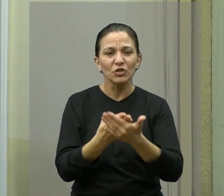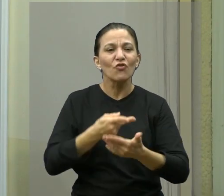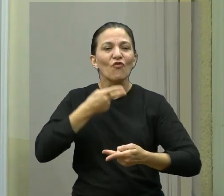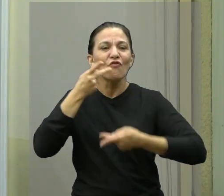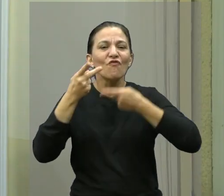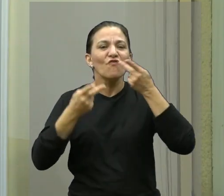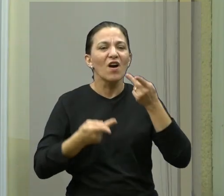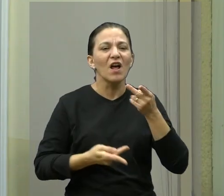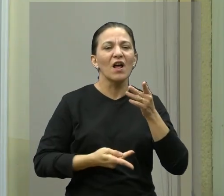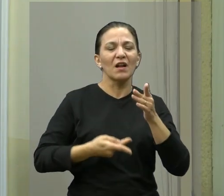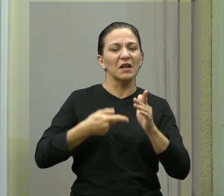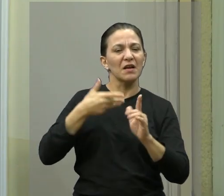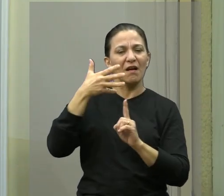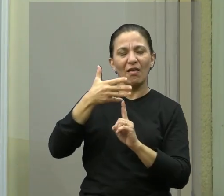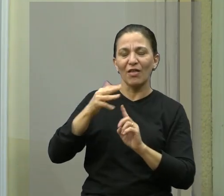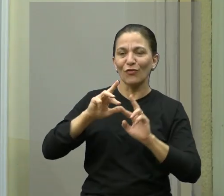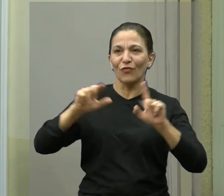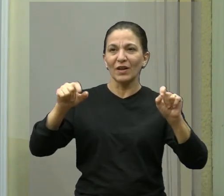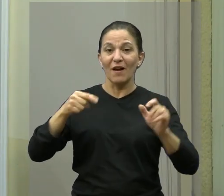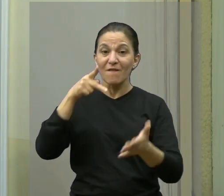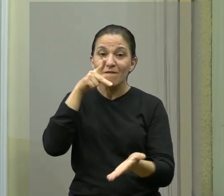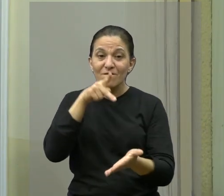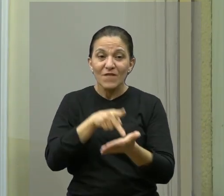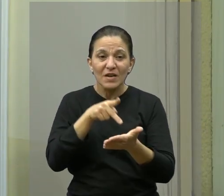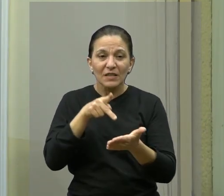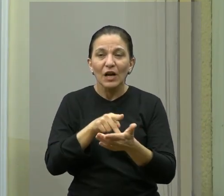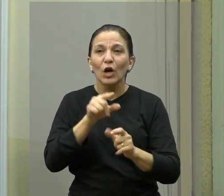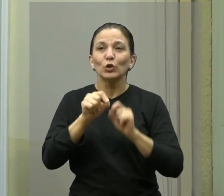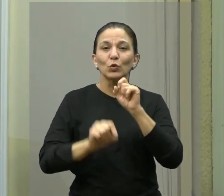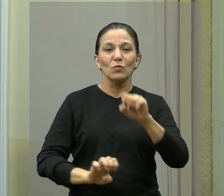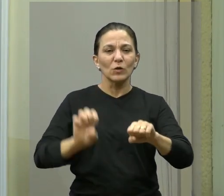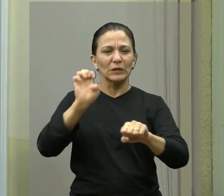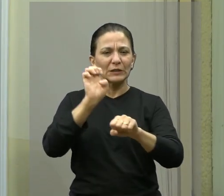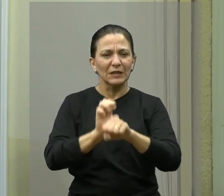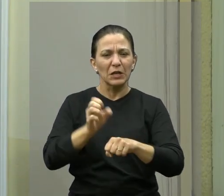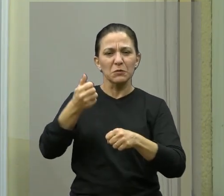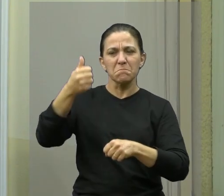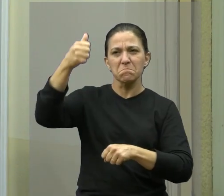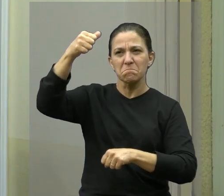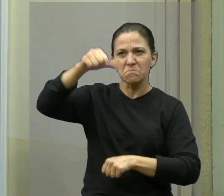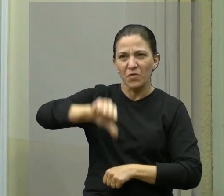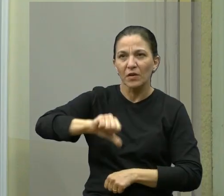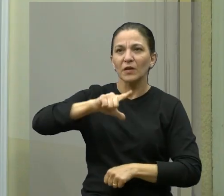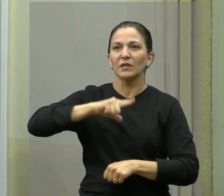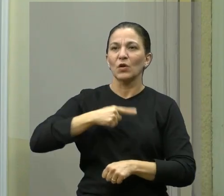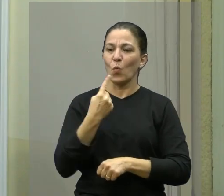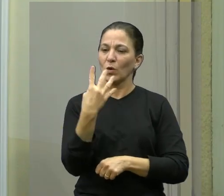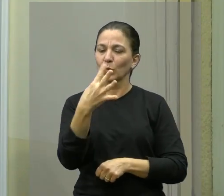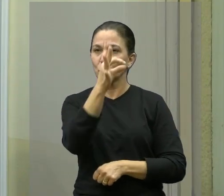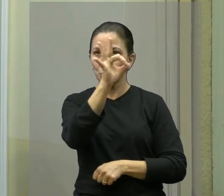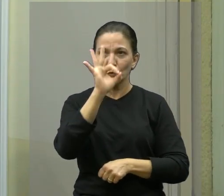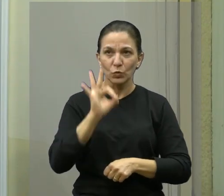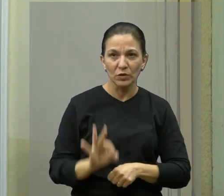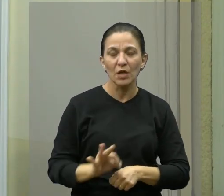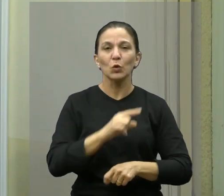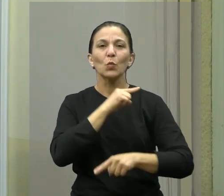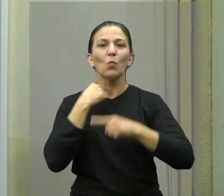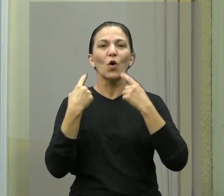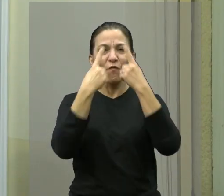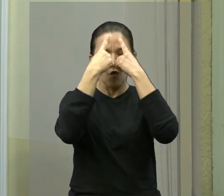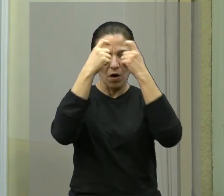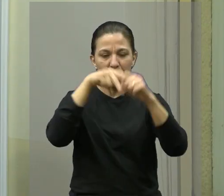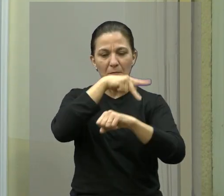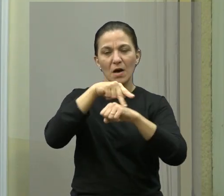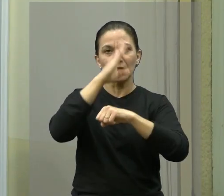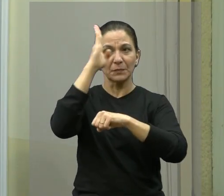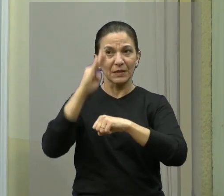falas pronunciadas. A verdade é que a letalidade do Estado representa 14% do total de mortes violentas no